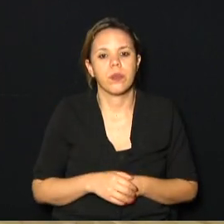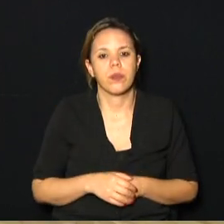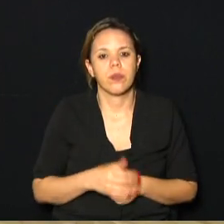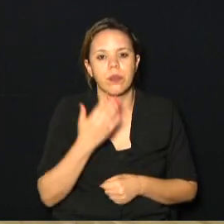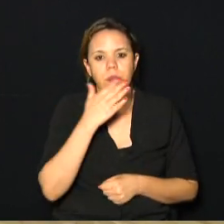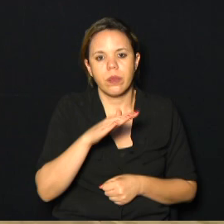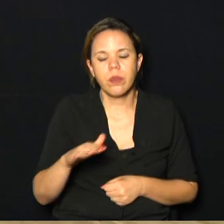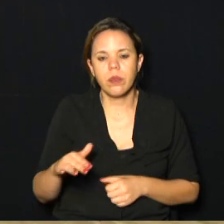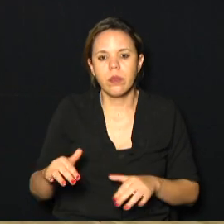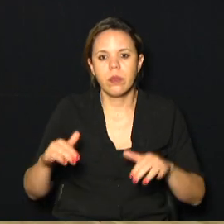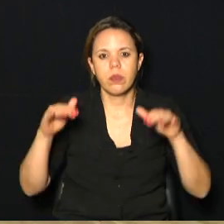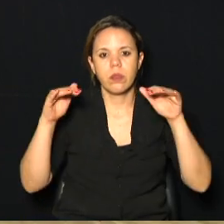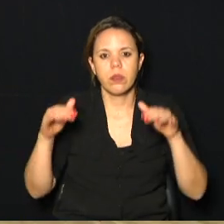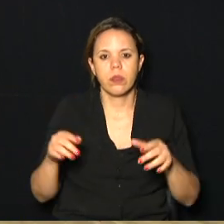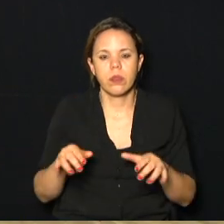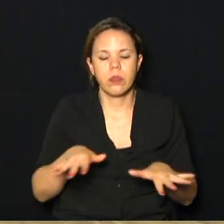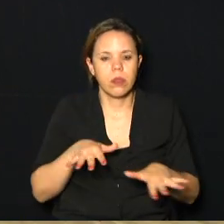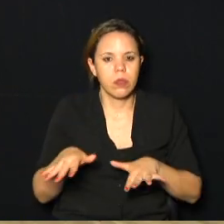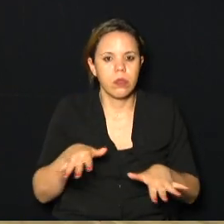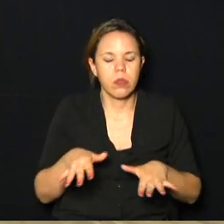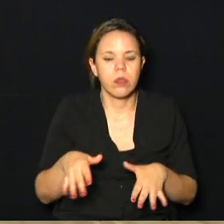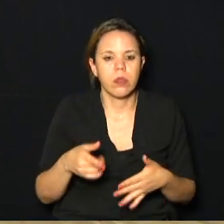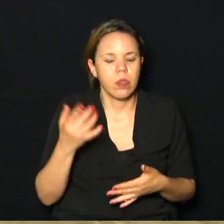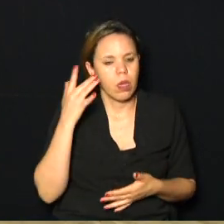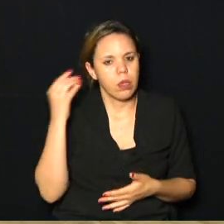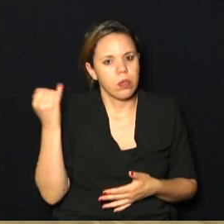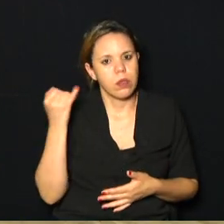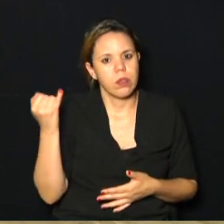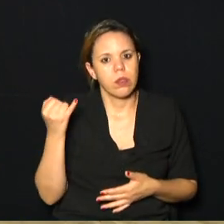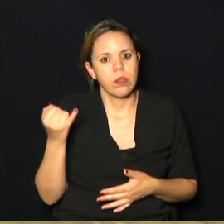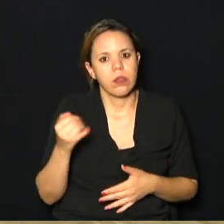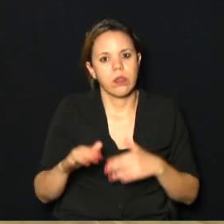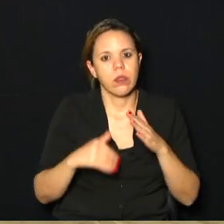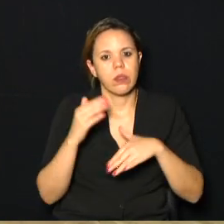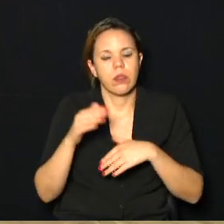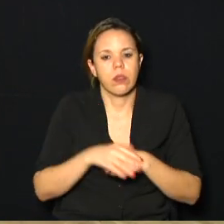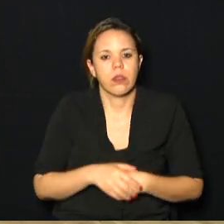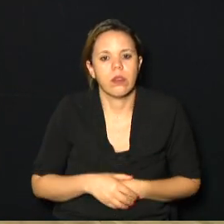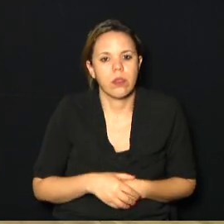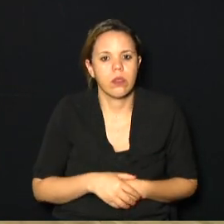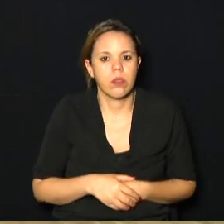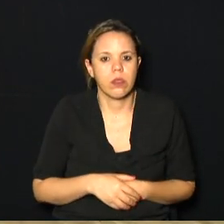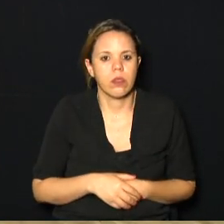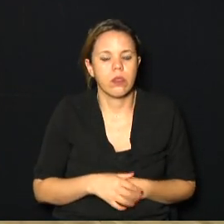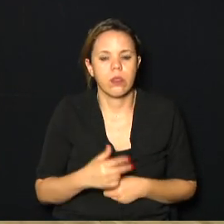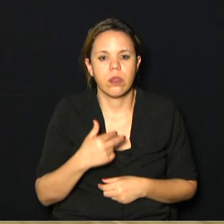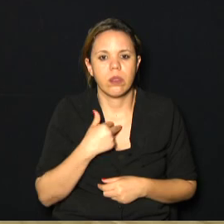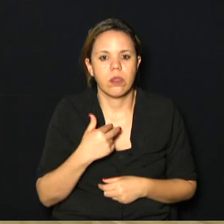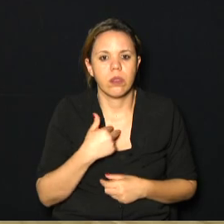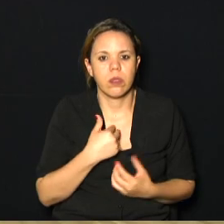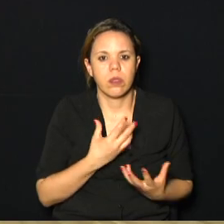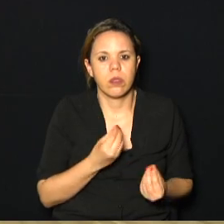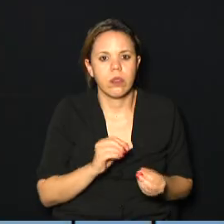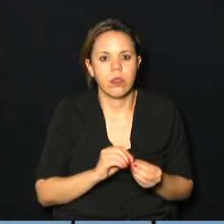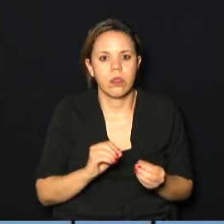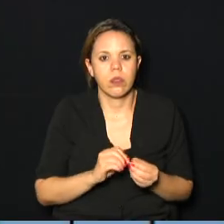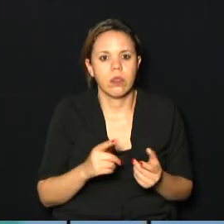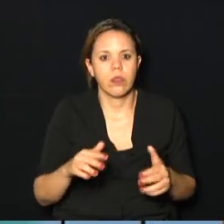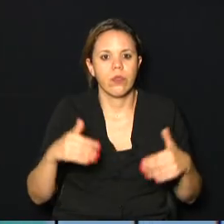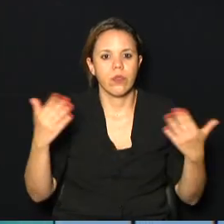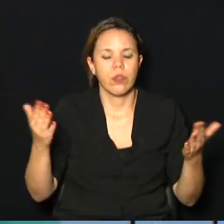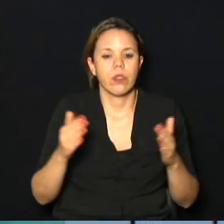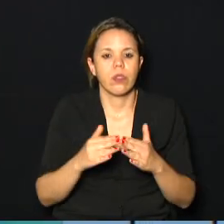as criancinhas maiorzinhos para se mexerem. Isso é importante também para o desenvolvimento. A gente não está podendo muito fazer coisas fora